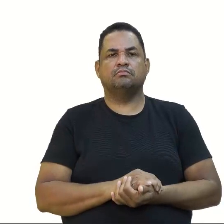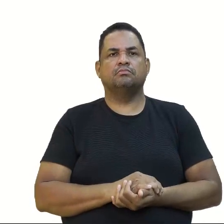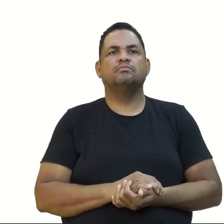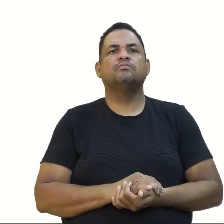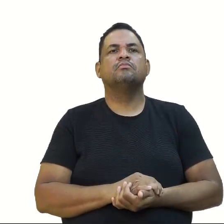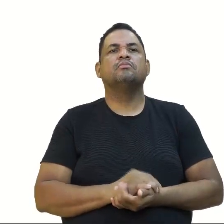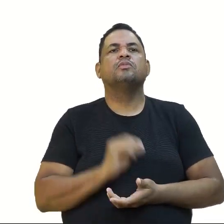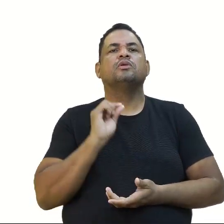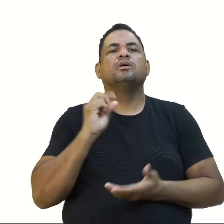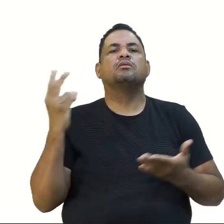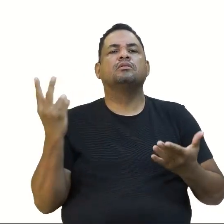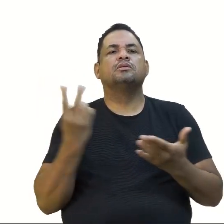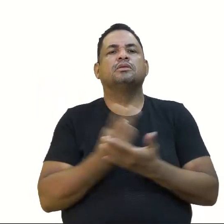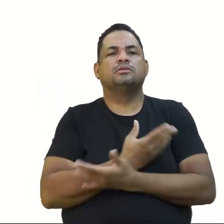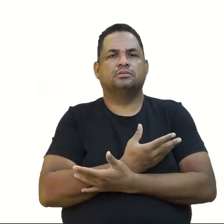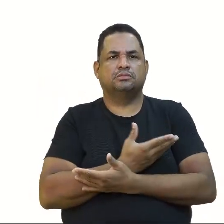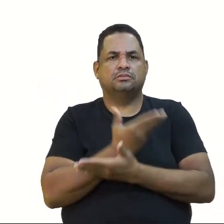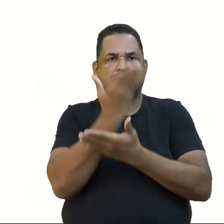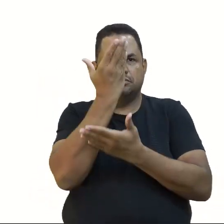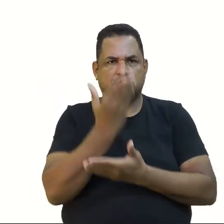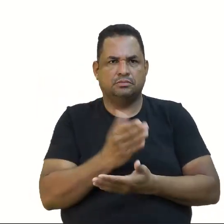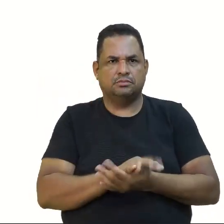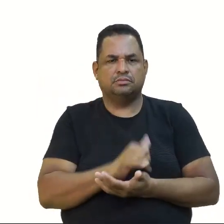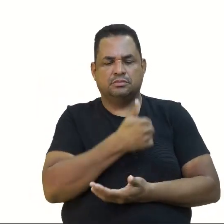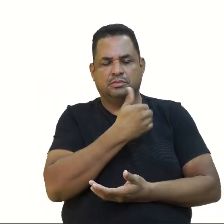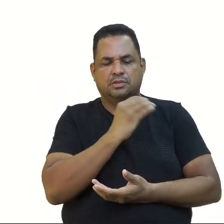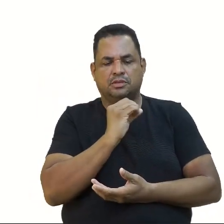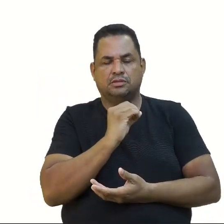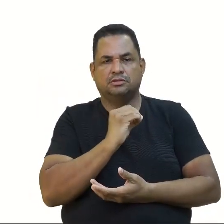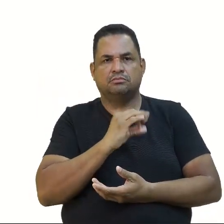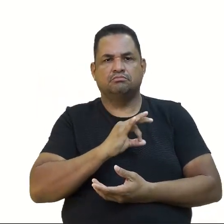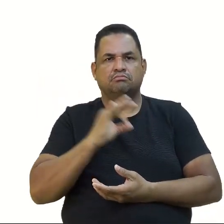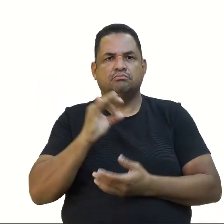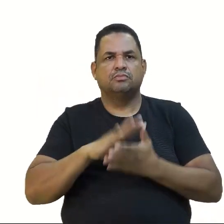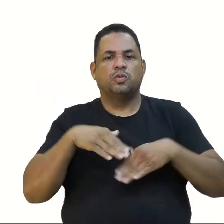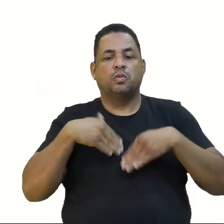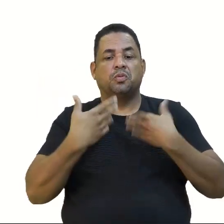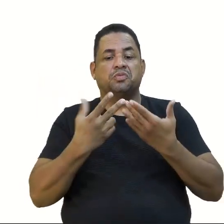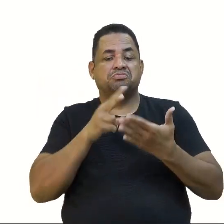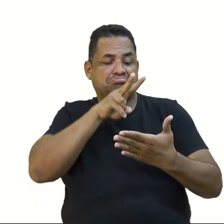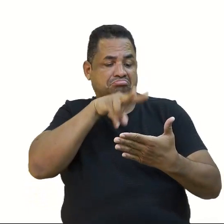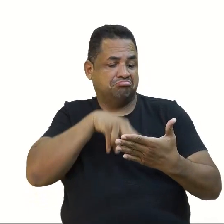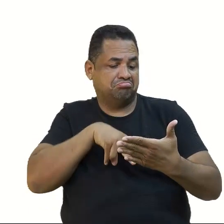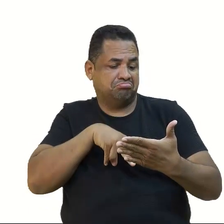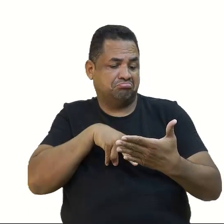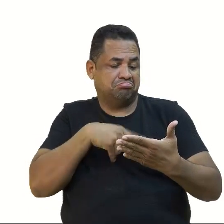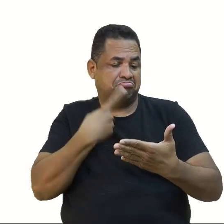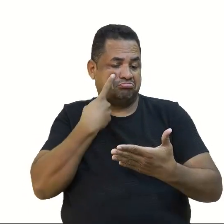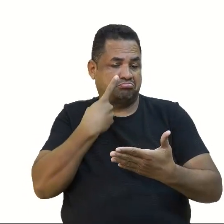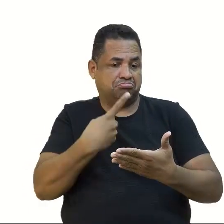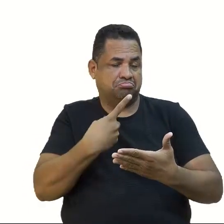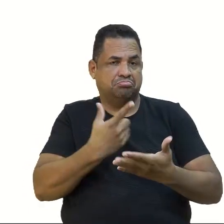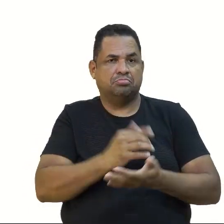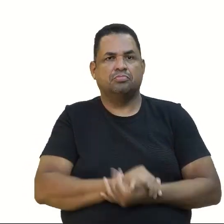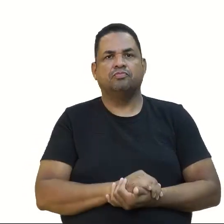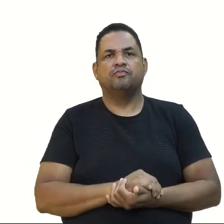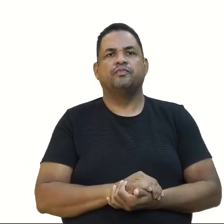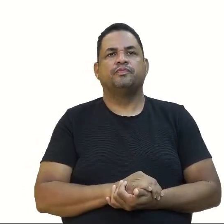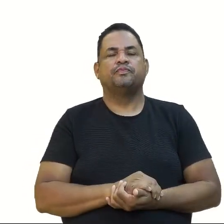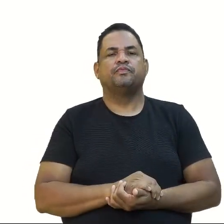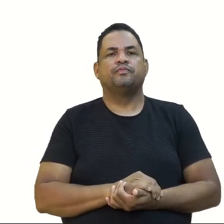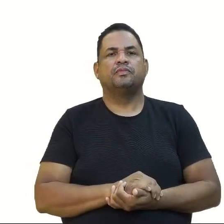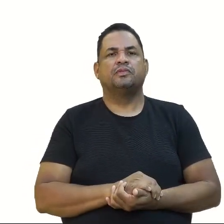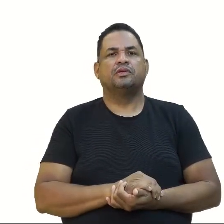que acontece? Vamos ver agora. 10% quando a gente lê. Então, ontem, né, na nossa aula anterior,